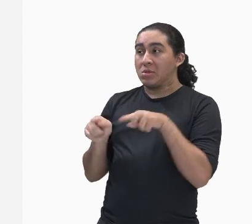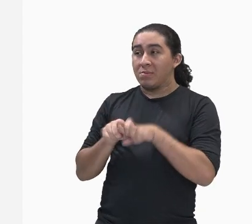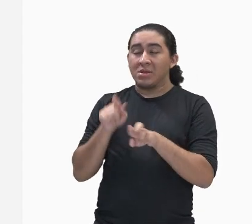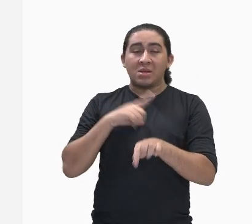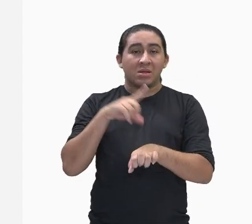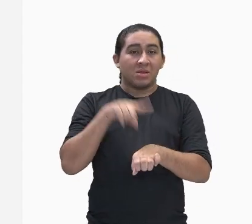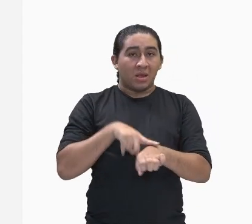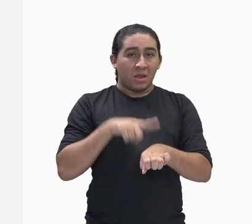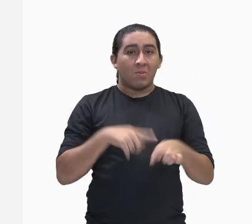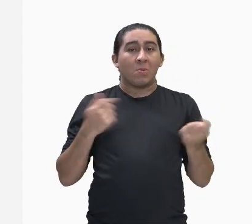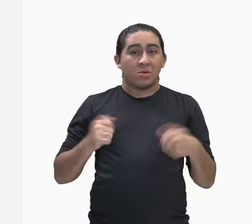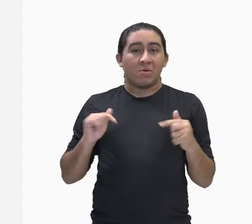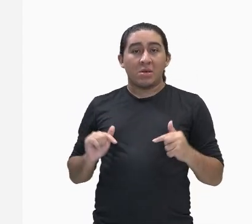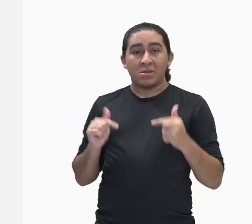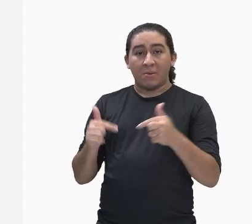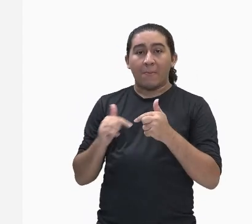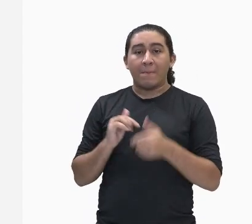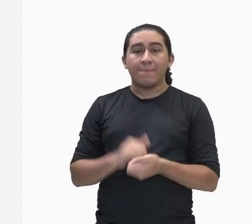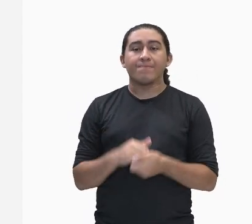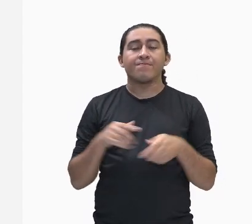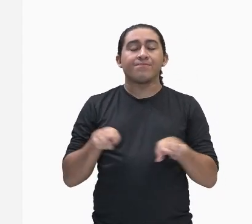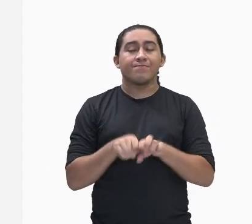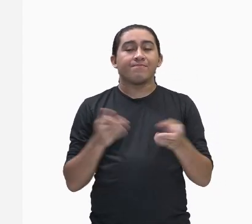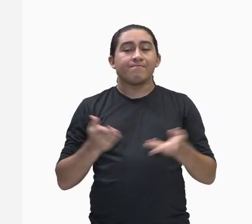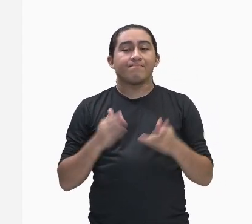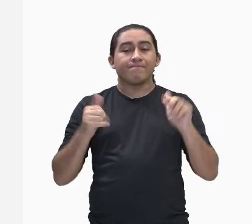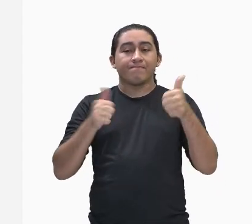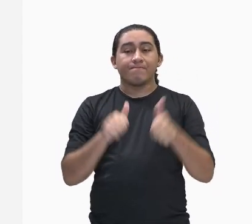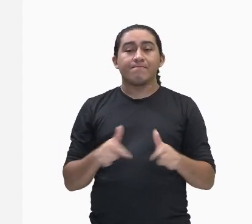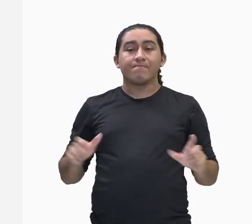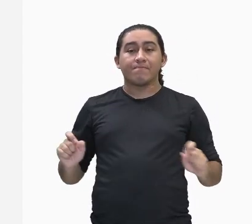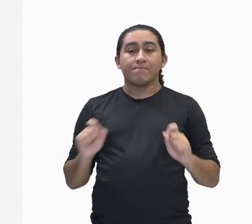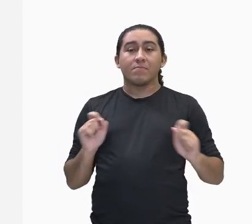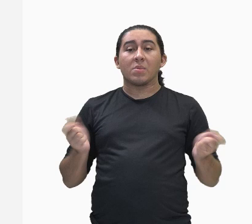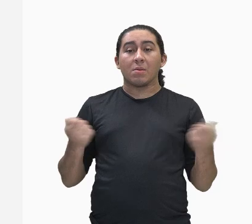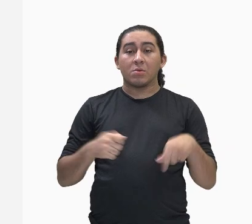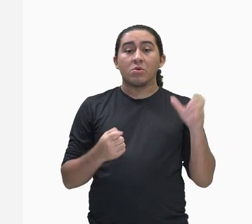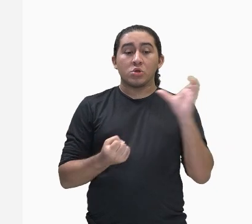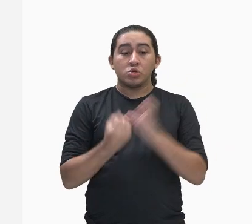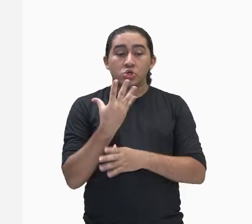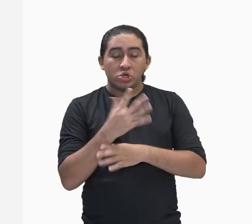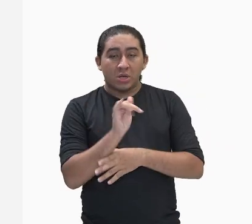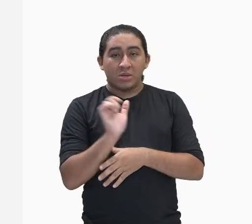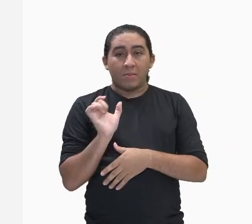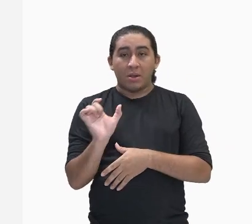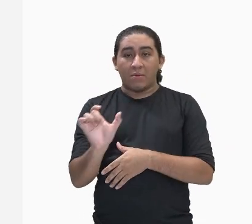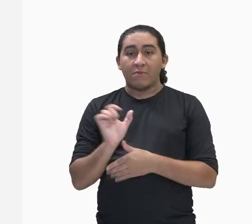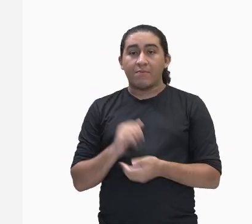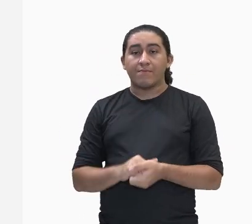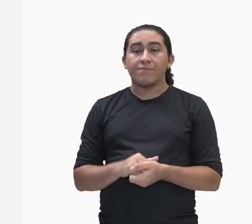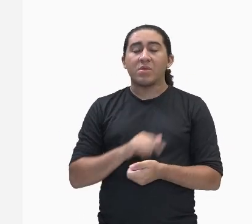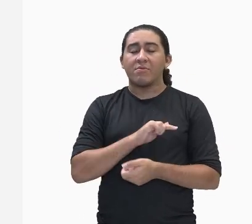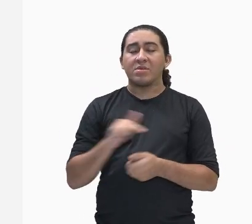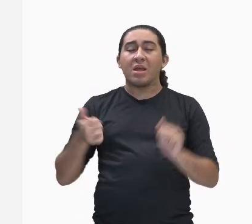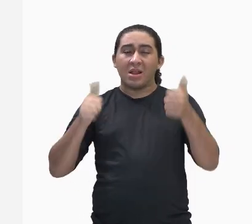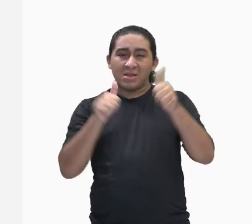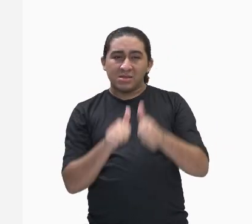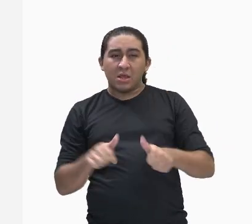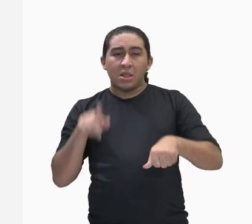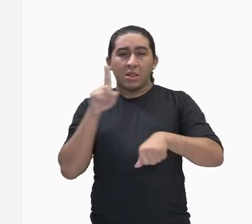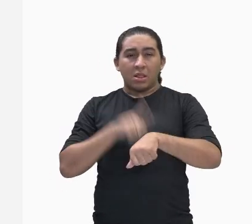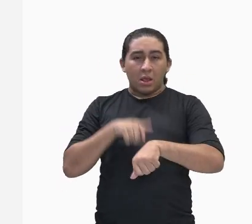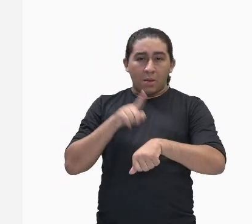tempo. Então, vamos verificar aqui a formação dessa palavra. Você vê que como o